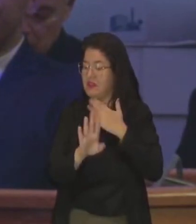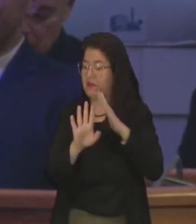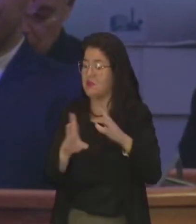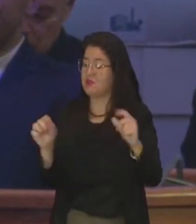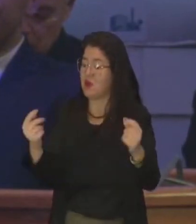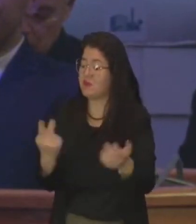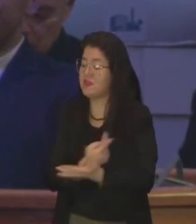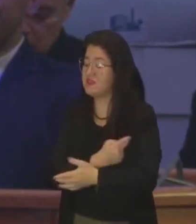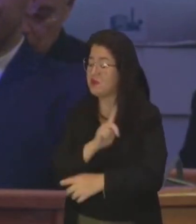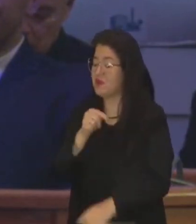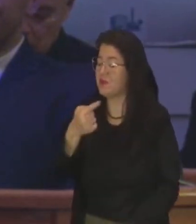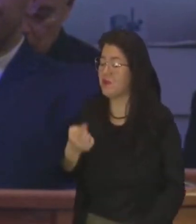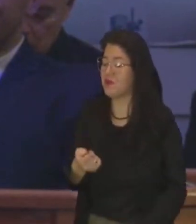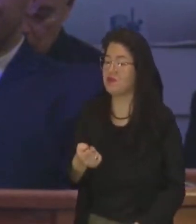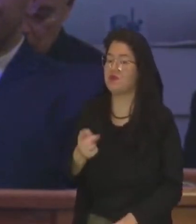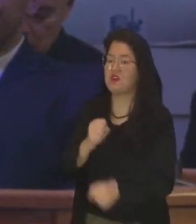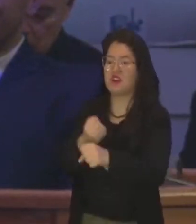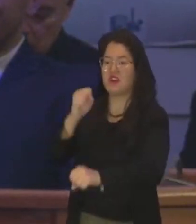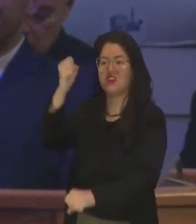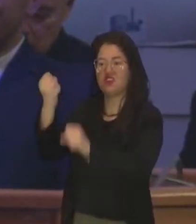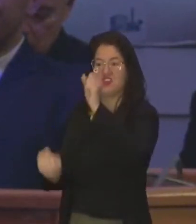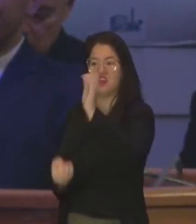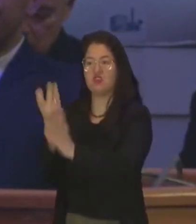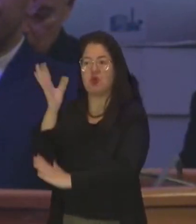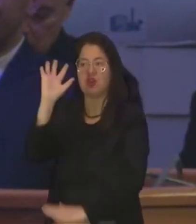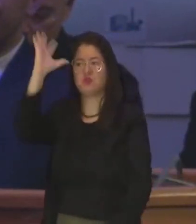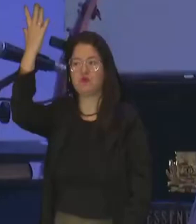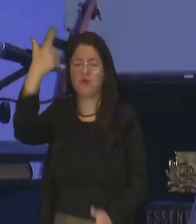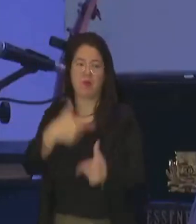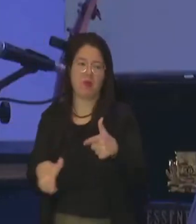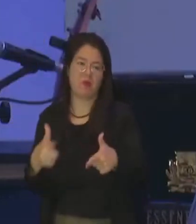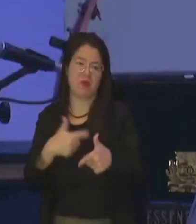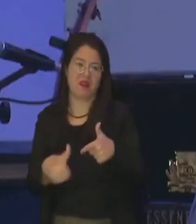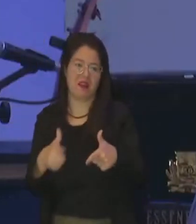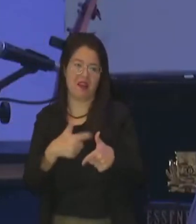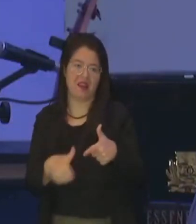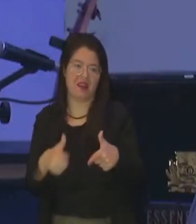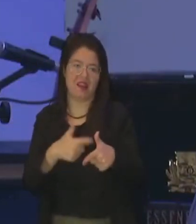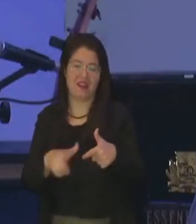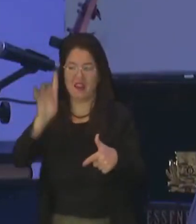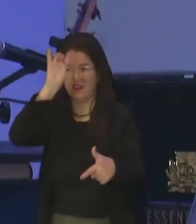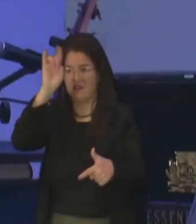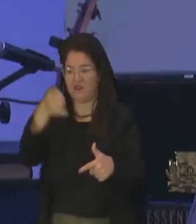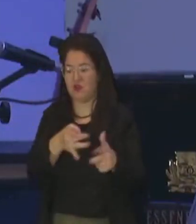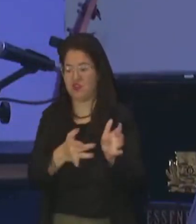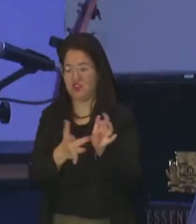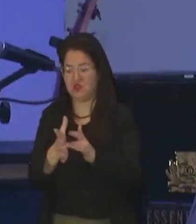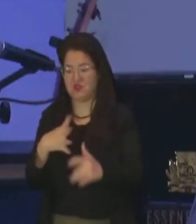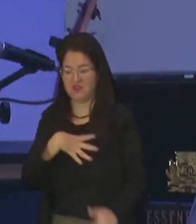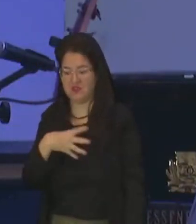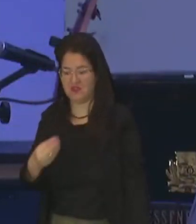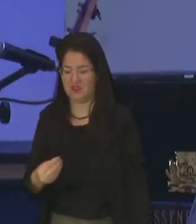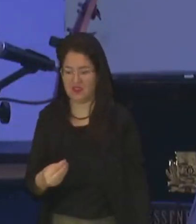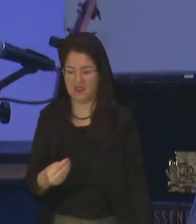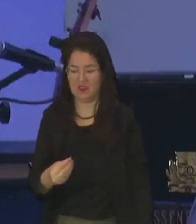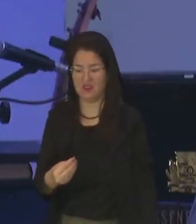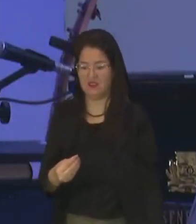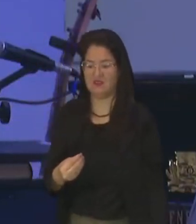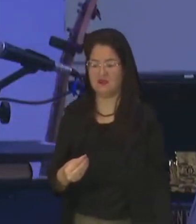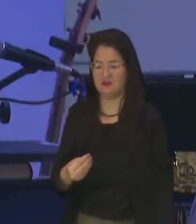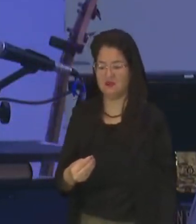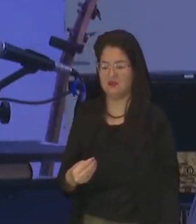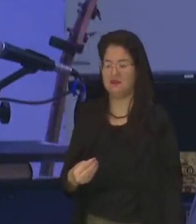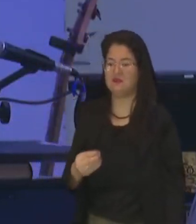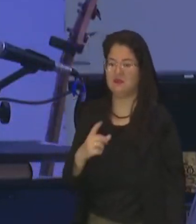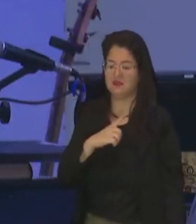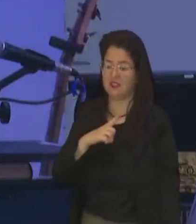grande Criador, Ele mesmo resolveu esse problema. Ele enviou seu Filho. Você não sabia, né, que nosso grande Criador tem um